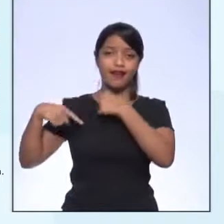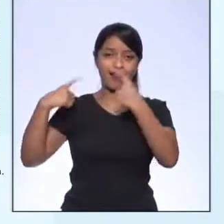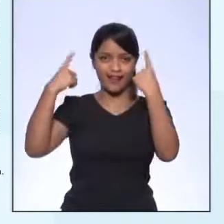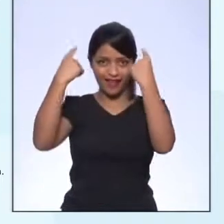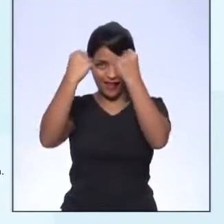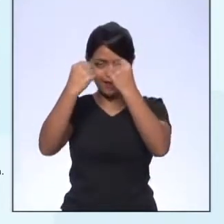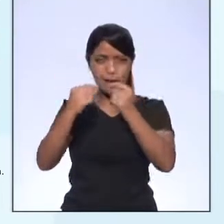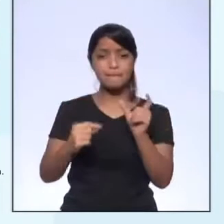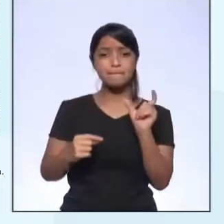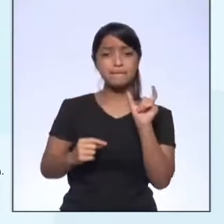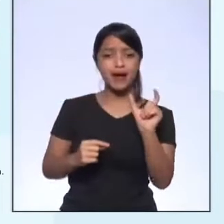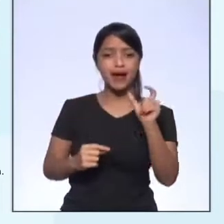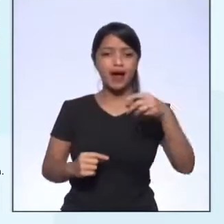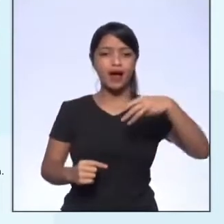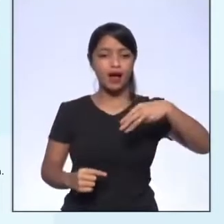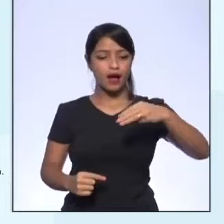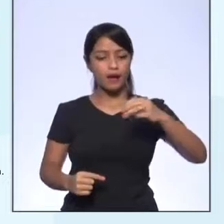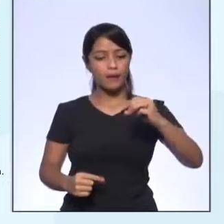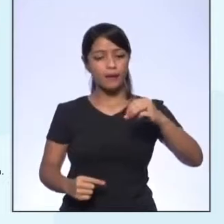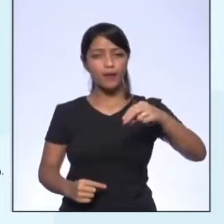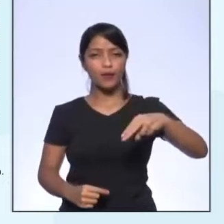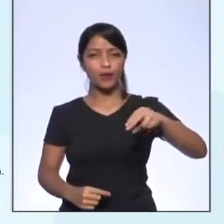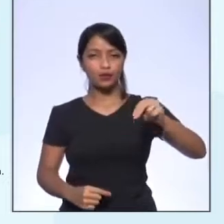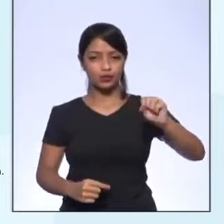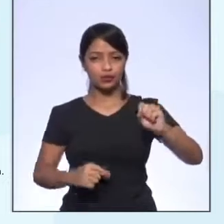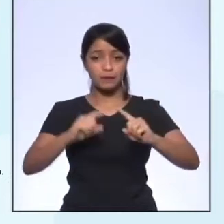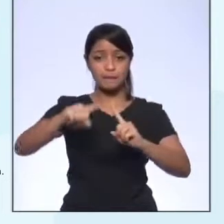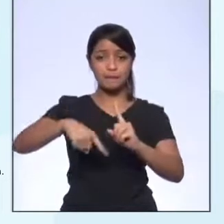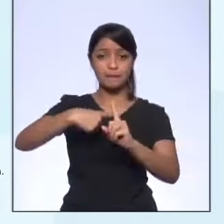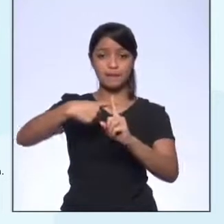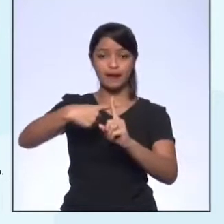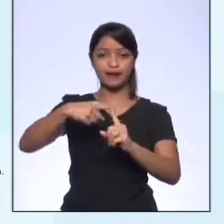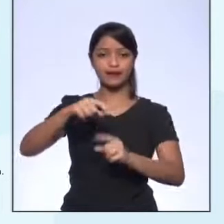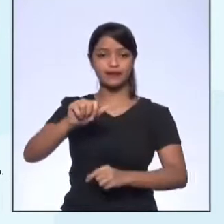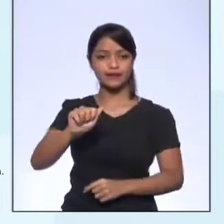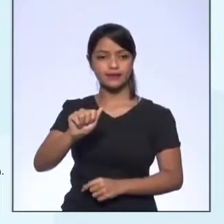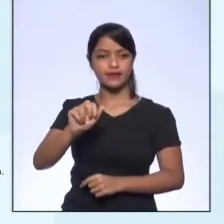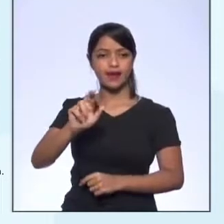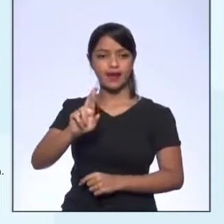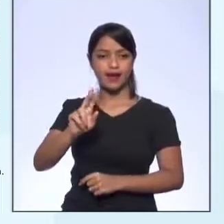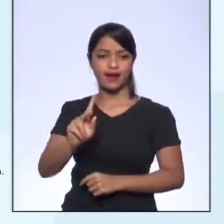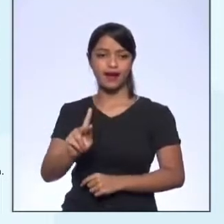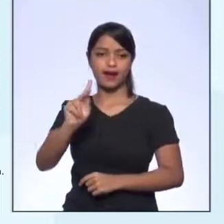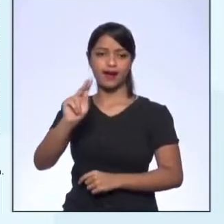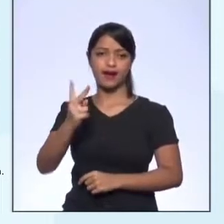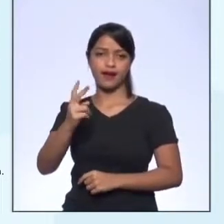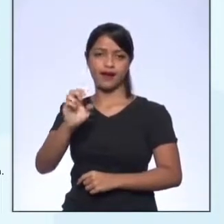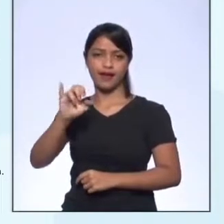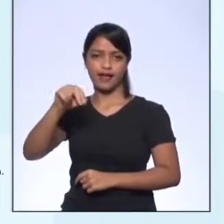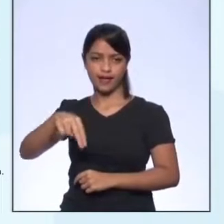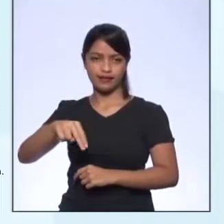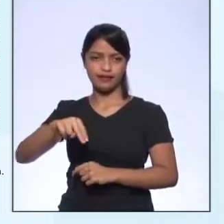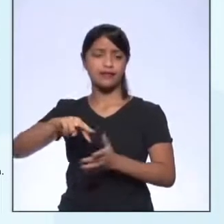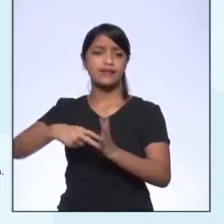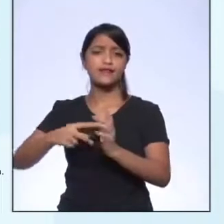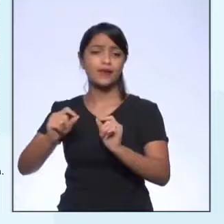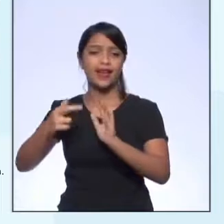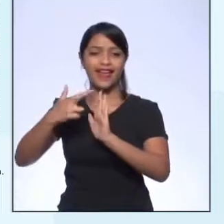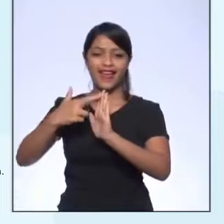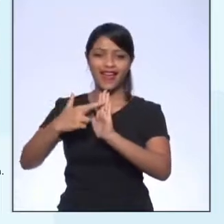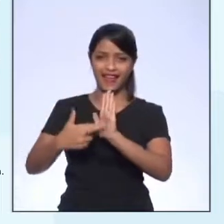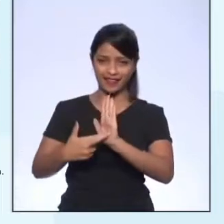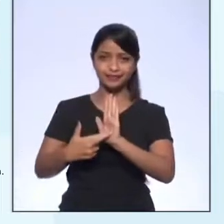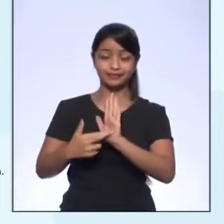que significa e arquém, que significa regra. Os micênicos, aqueles